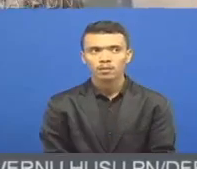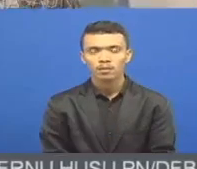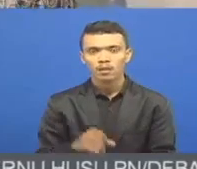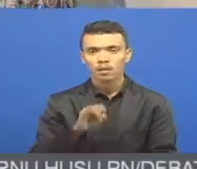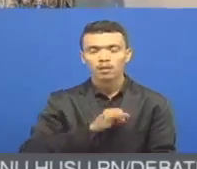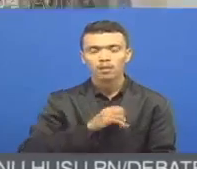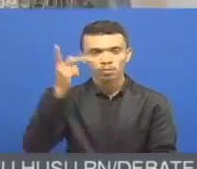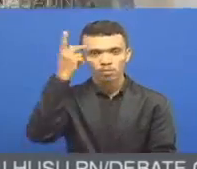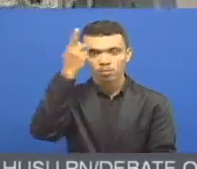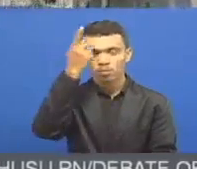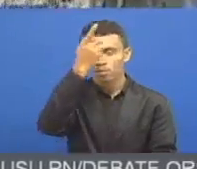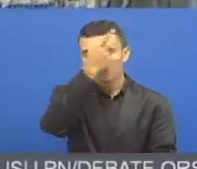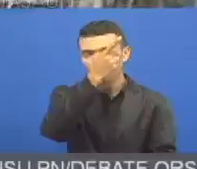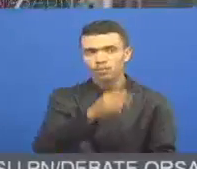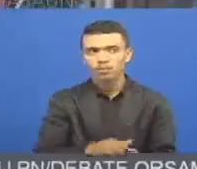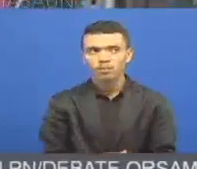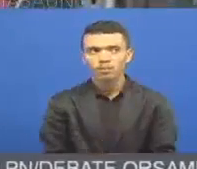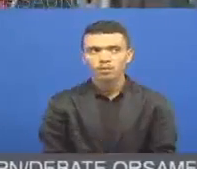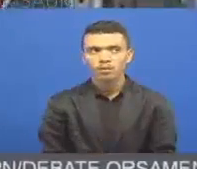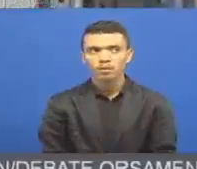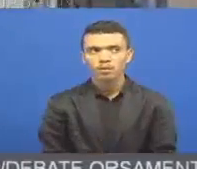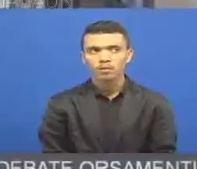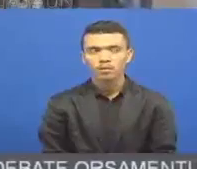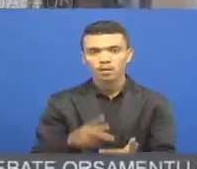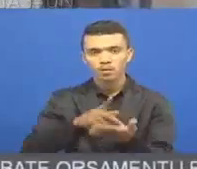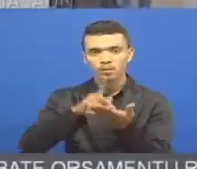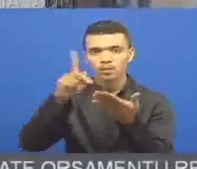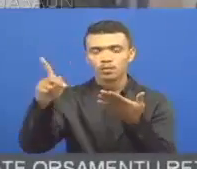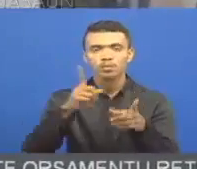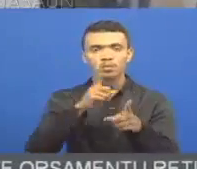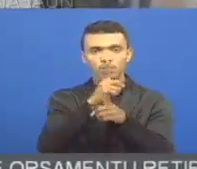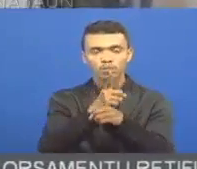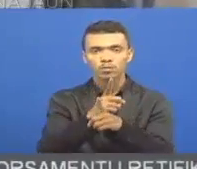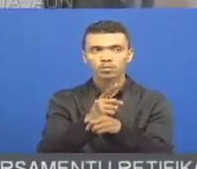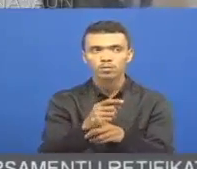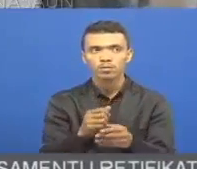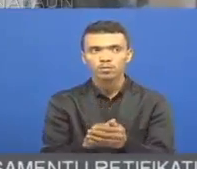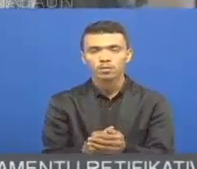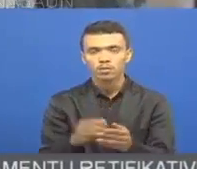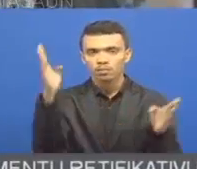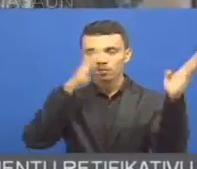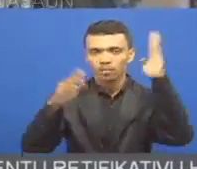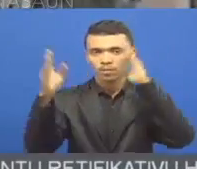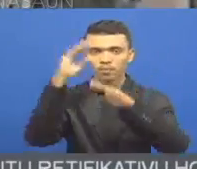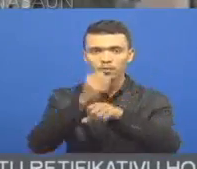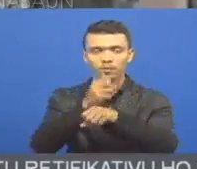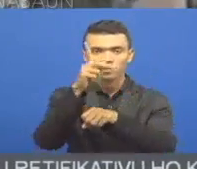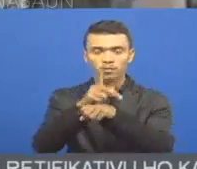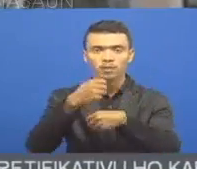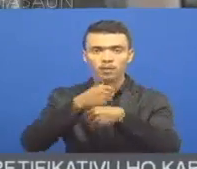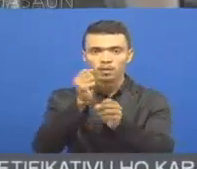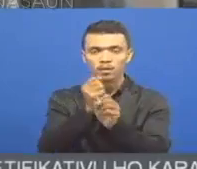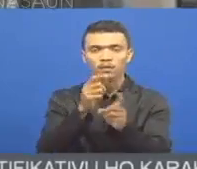pusin fan indo. Los tona ha multa osan, los tona ne. Es tu ne haro pone mania, se fo pe haro i tobe los tona.